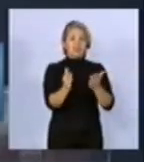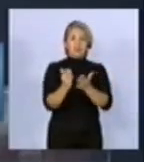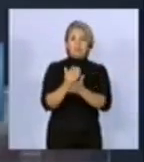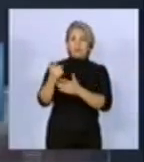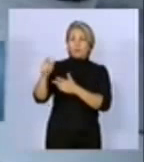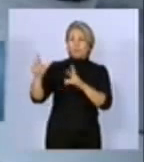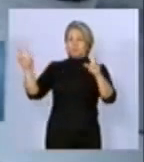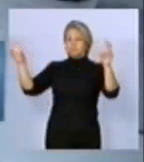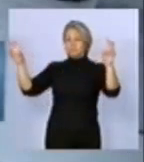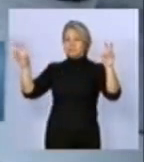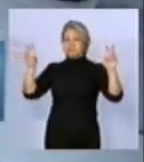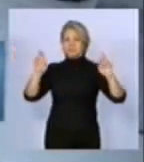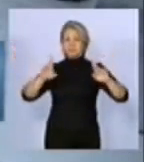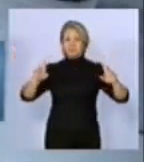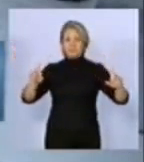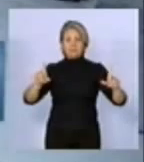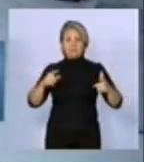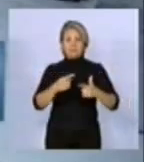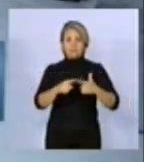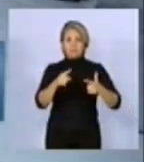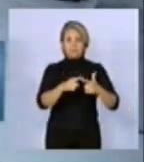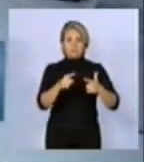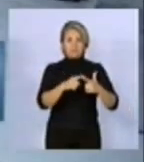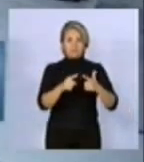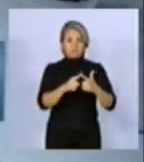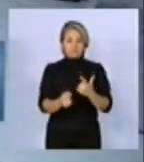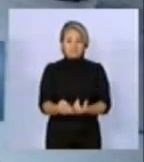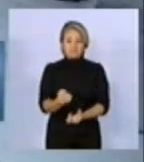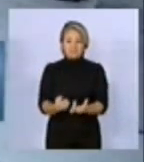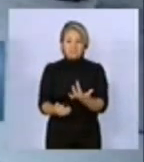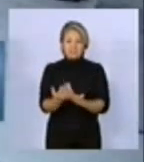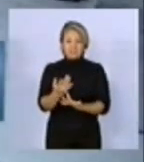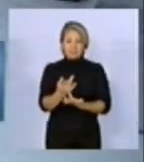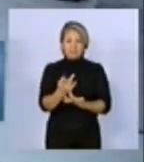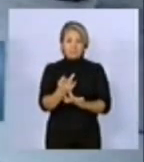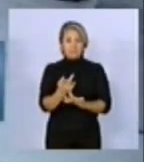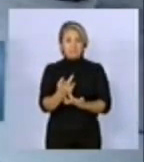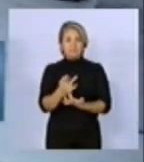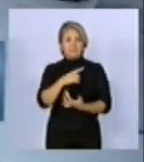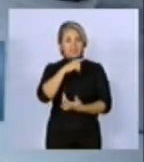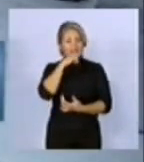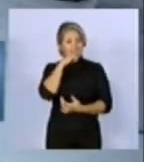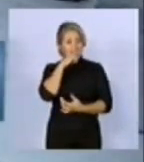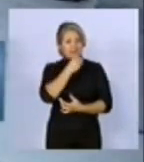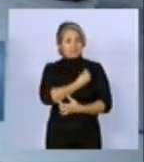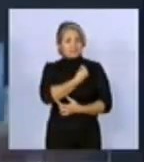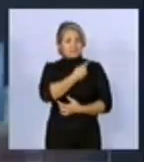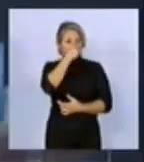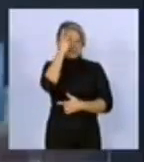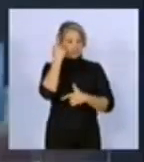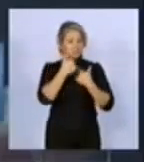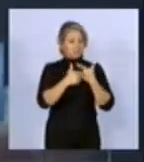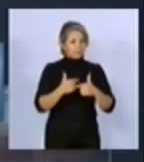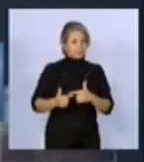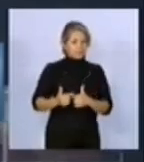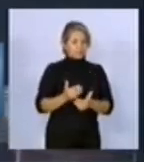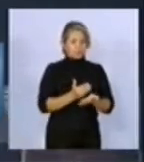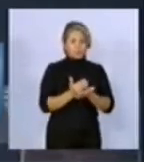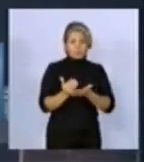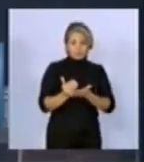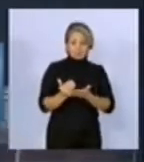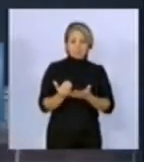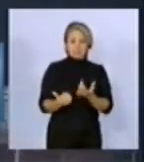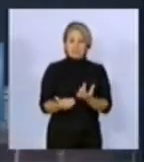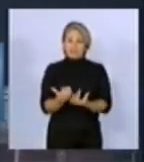outras questões os impactos da queima da Palha da cana na saúde do trabalhador né A princípio a ascana é uma associação de